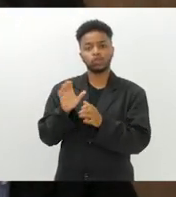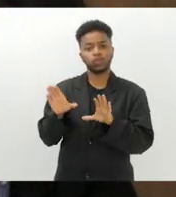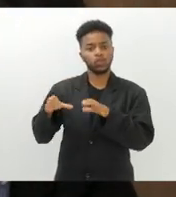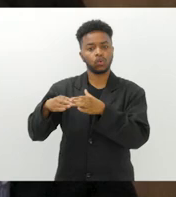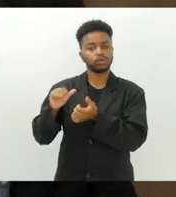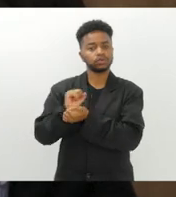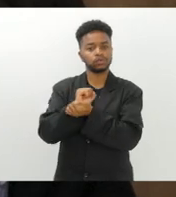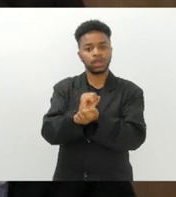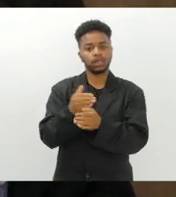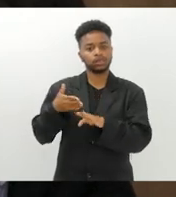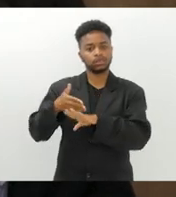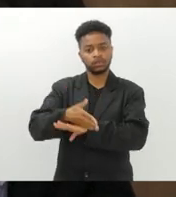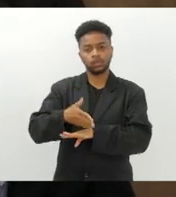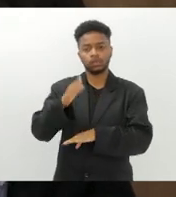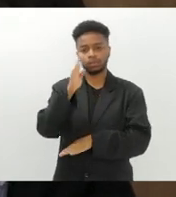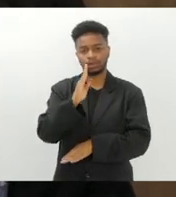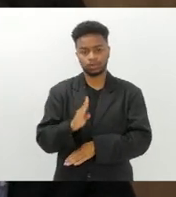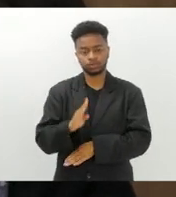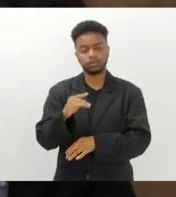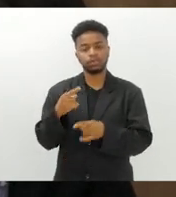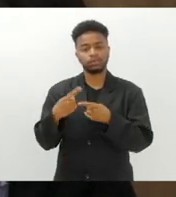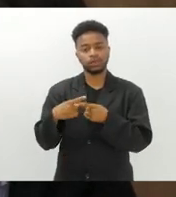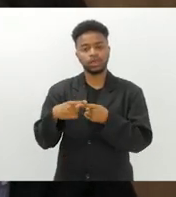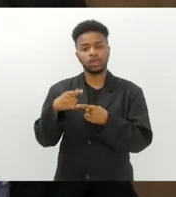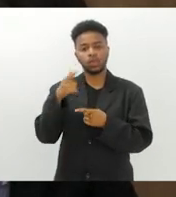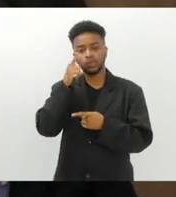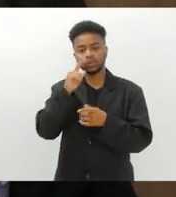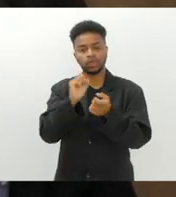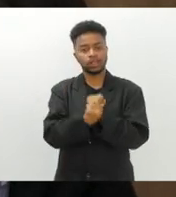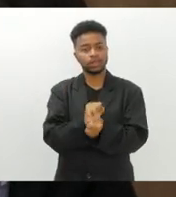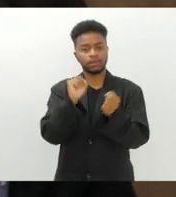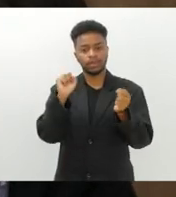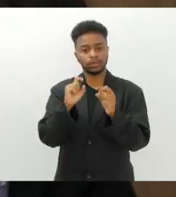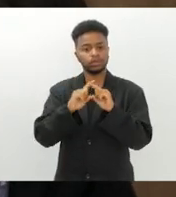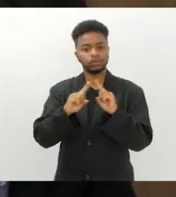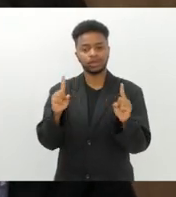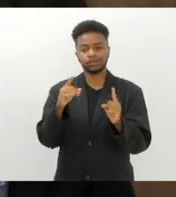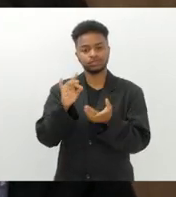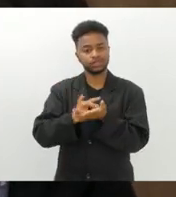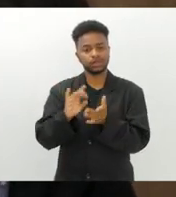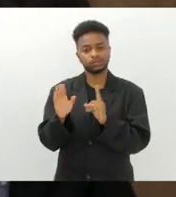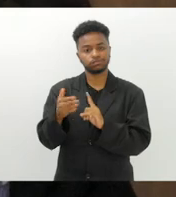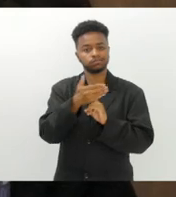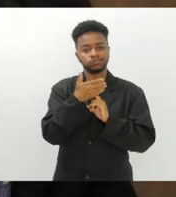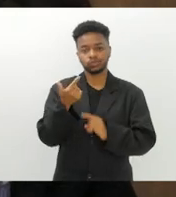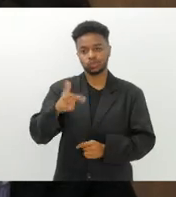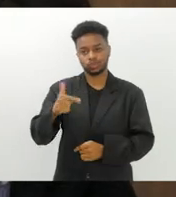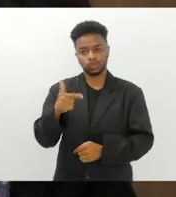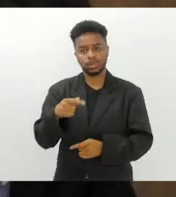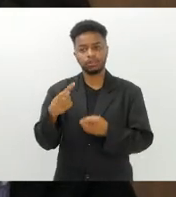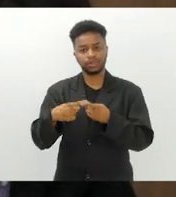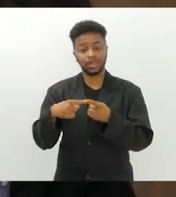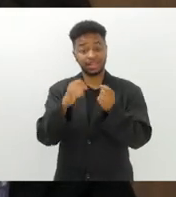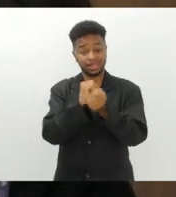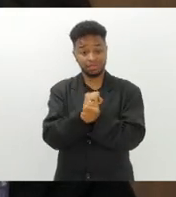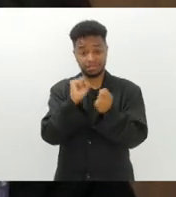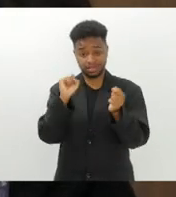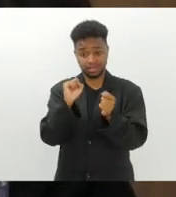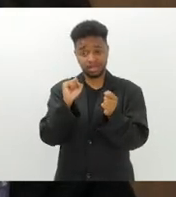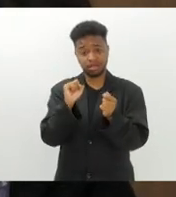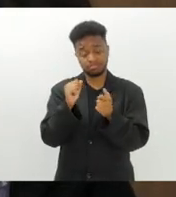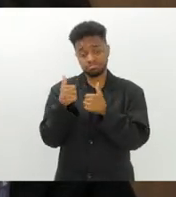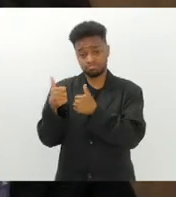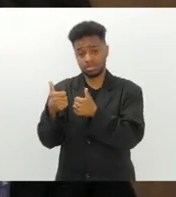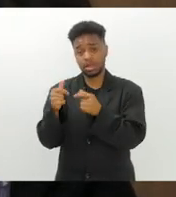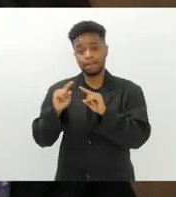Então, eles foram libertos, mas eles não foram literalmente acolhidos, porque libertar é uma coisa, agora você